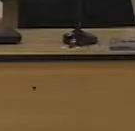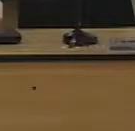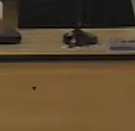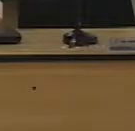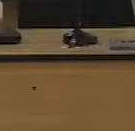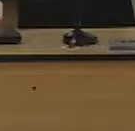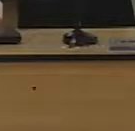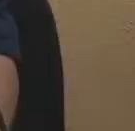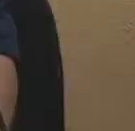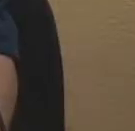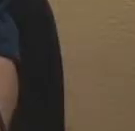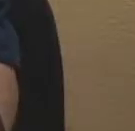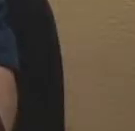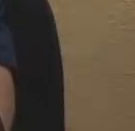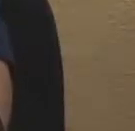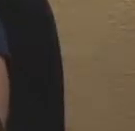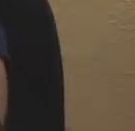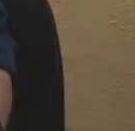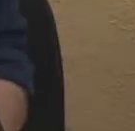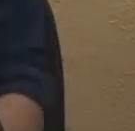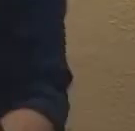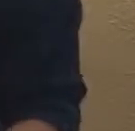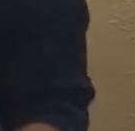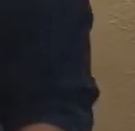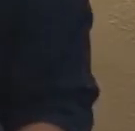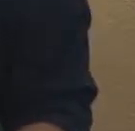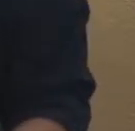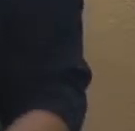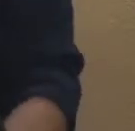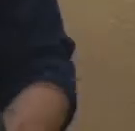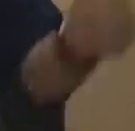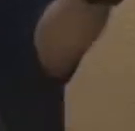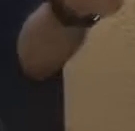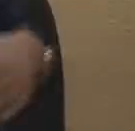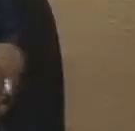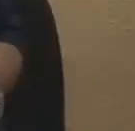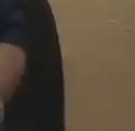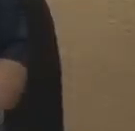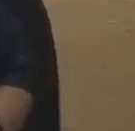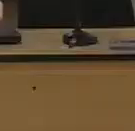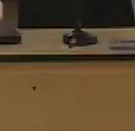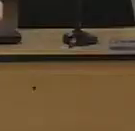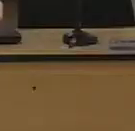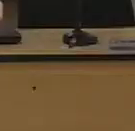incentivo. Muito obrigado, viu, vereador? Obrigado a você pela parte. Valeu.